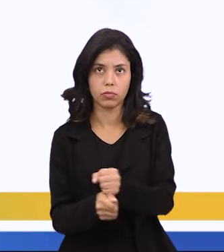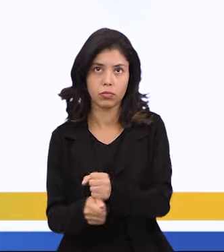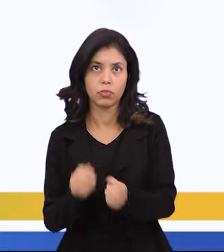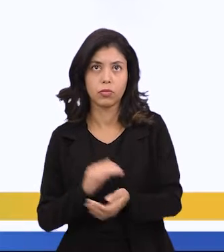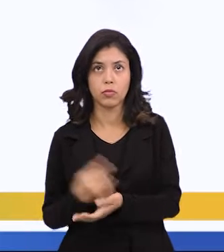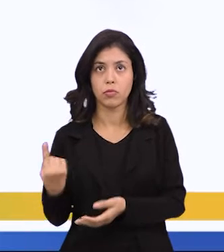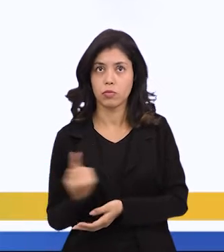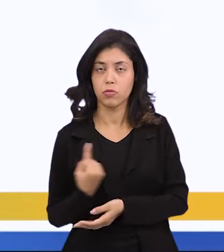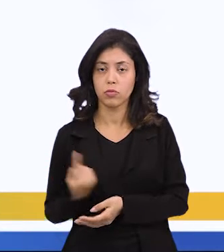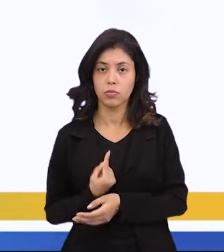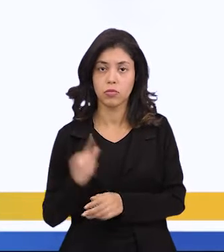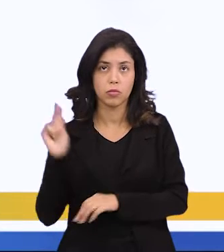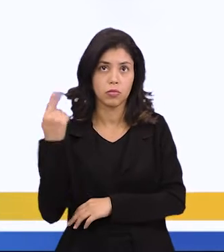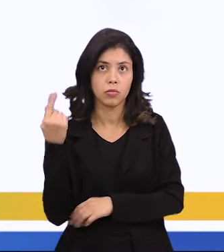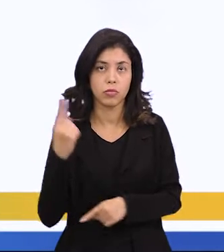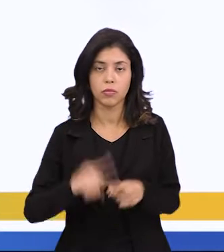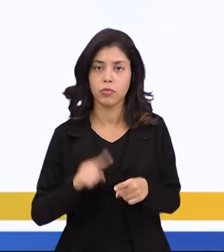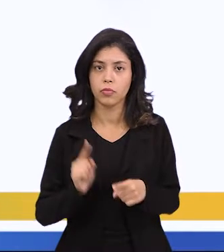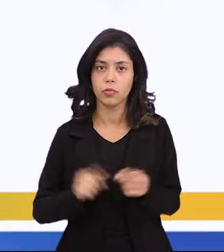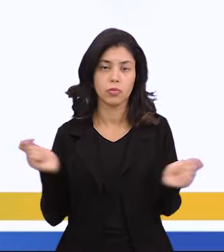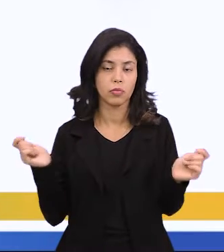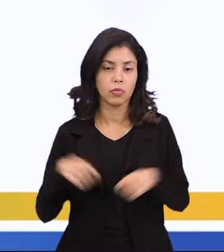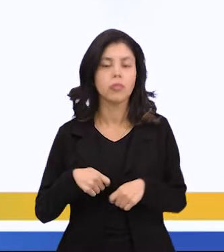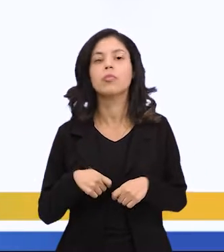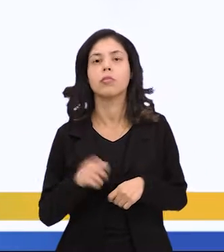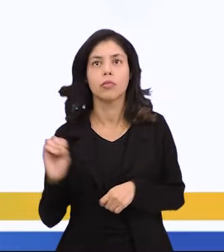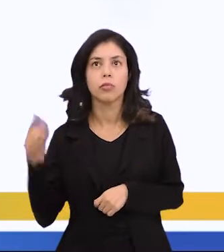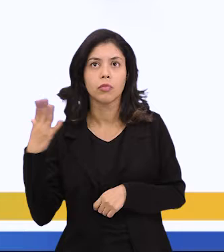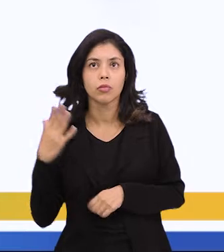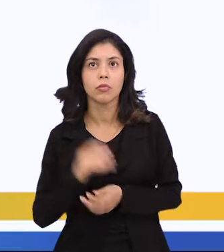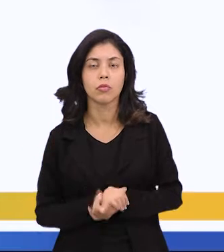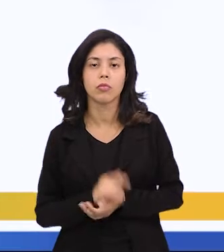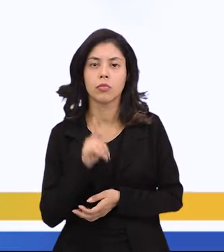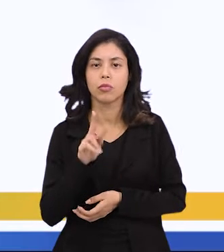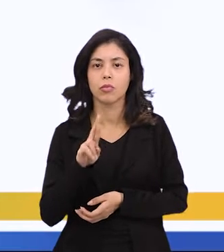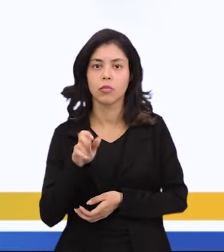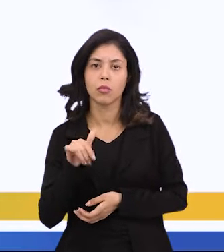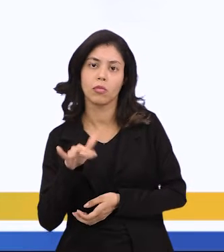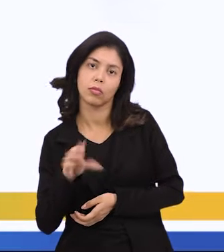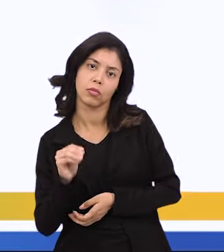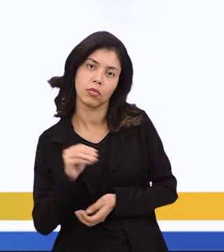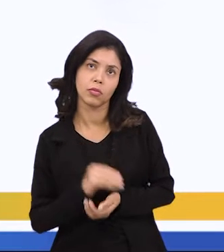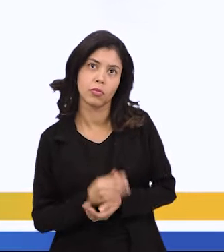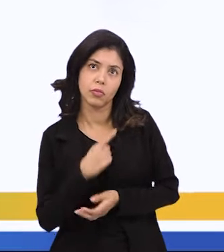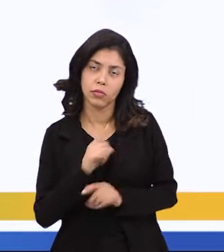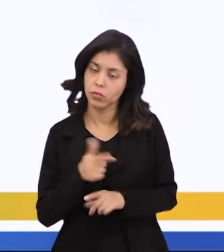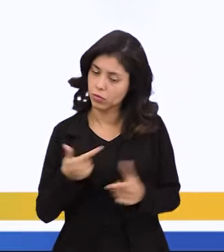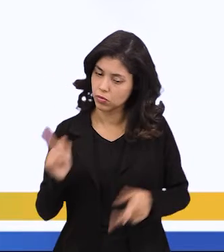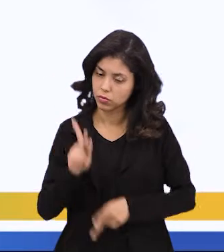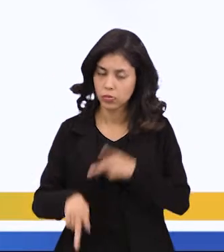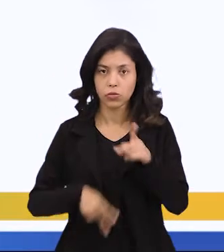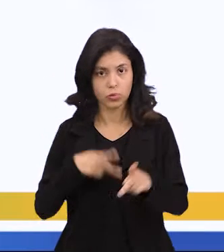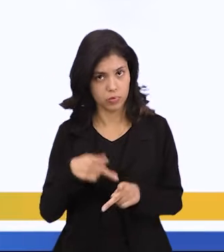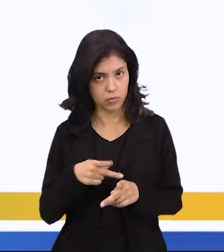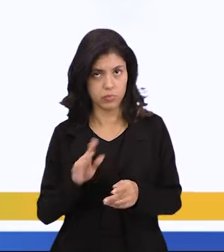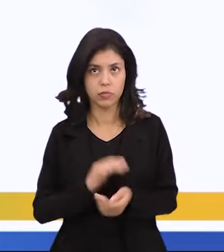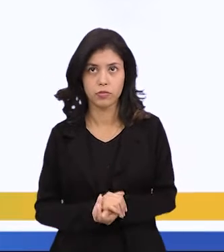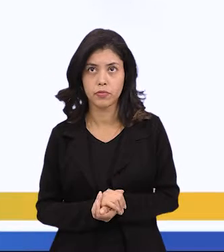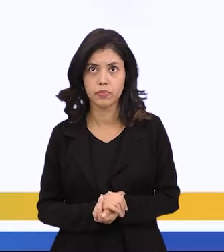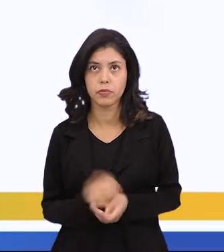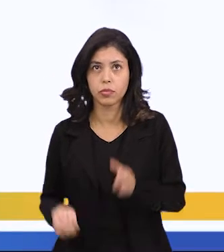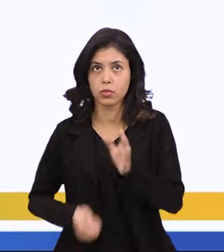esse isolamento geográfico por conta de um evento geológico ali do solo. Nós temos a grande população, que é a